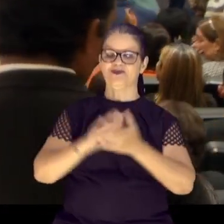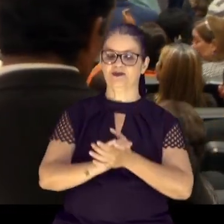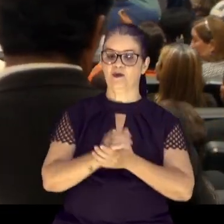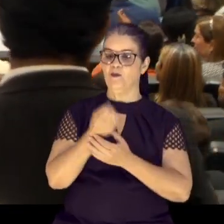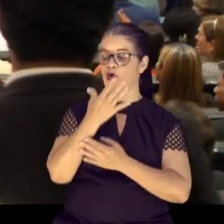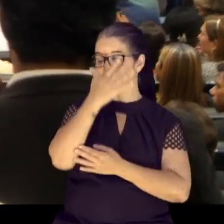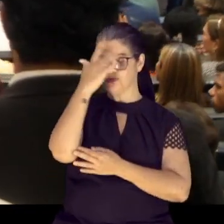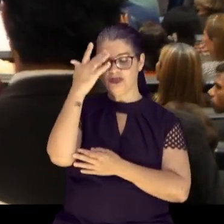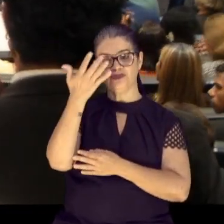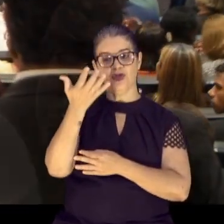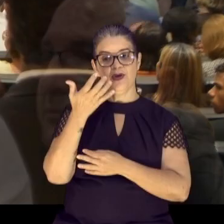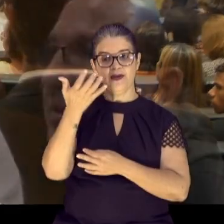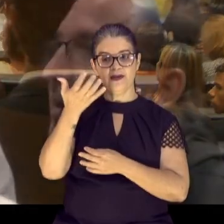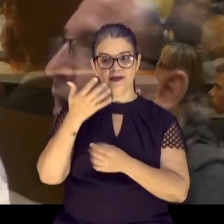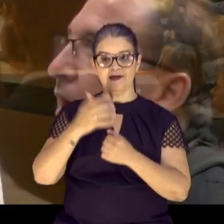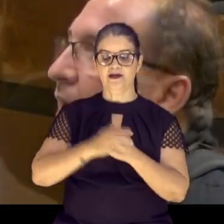gente,